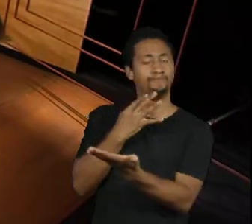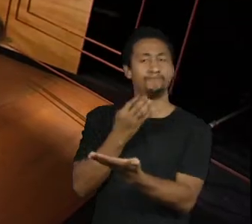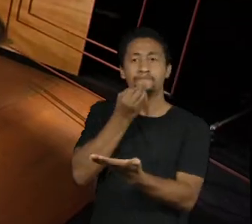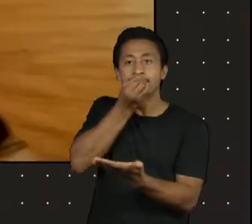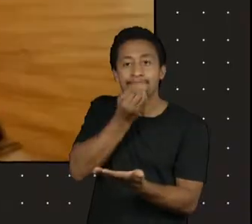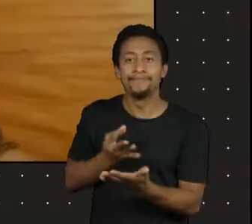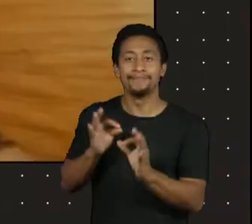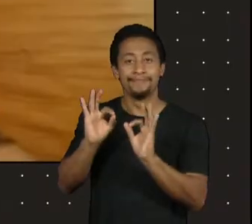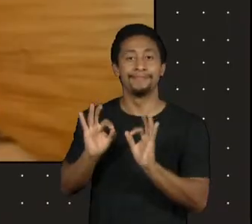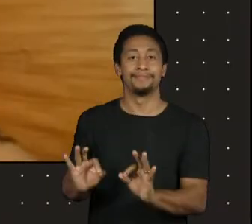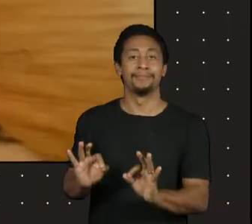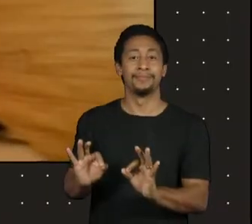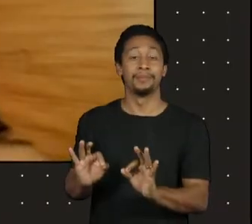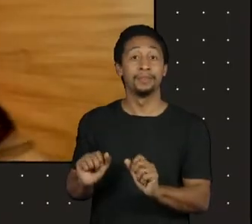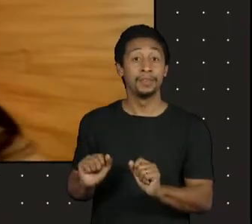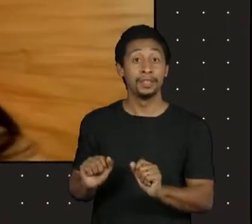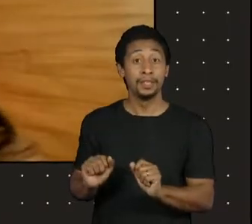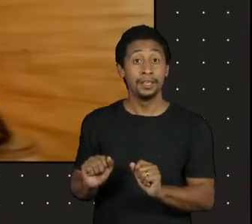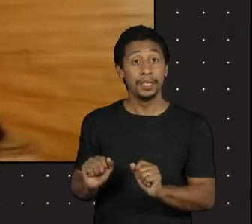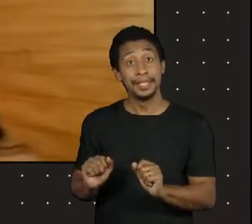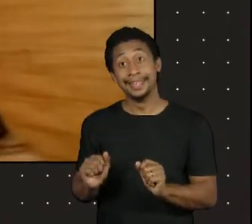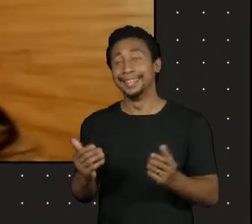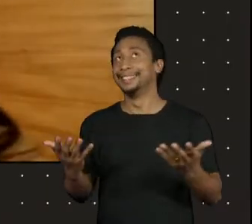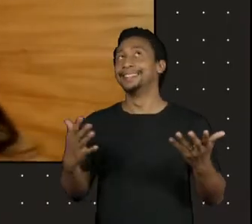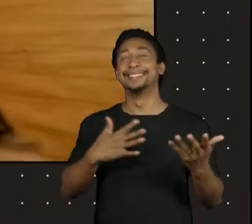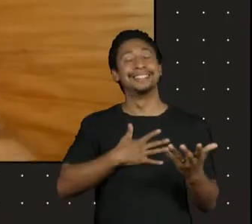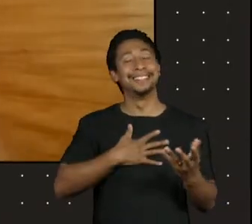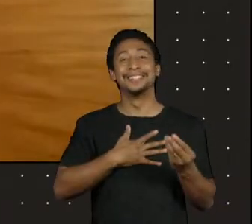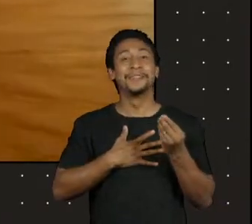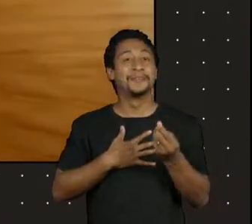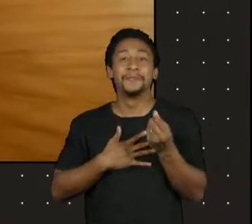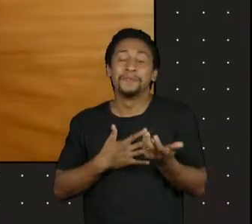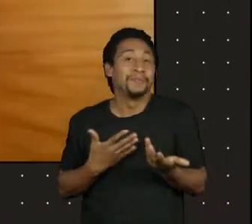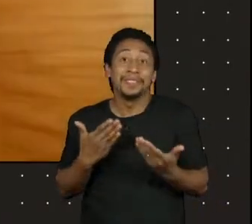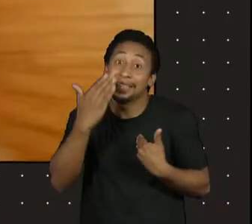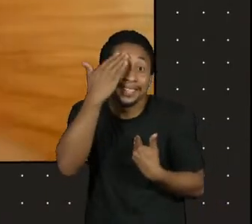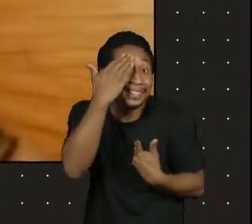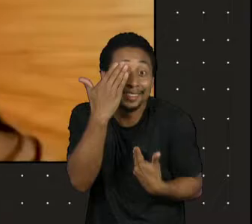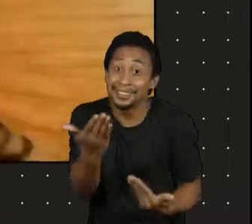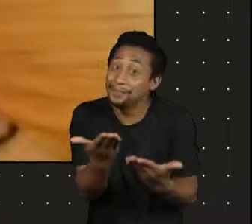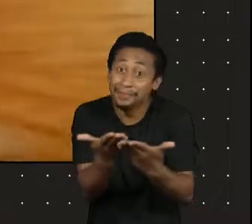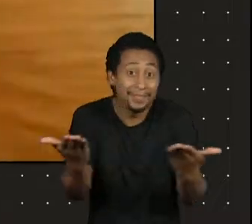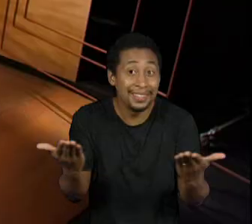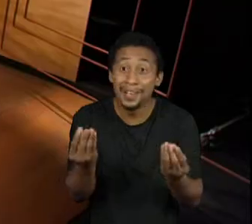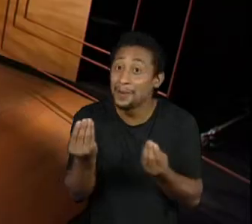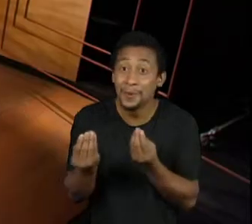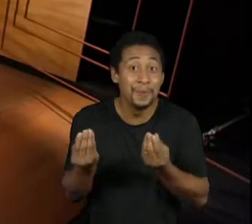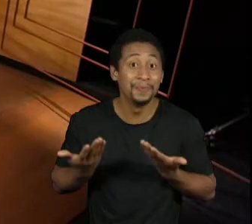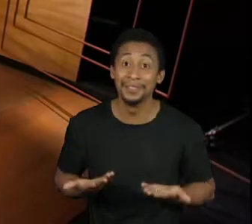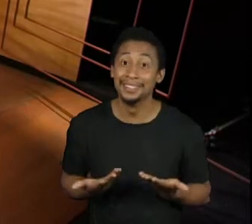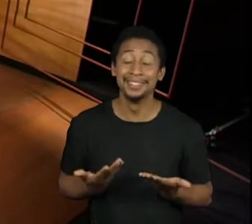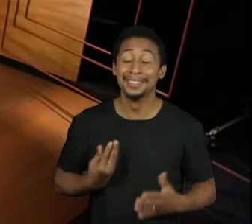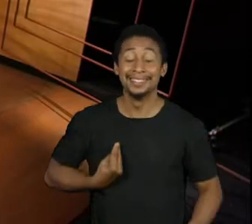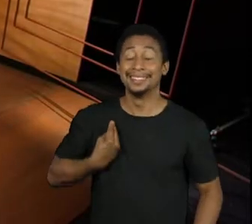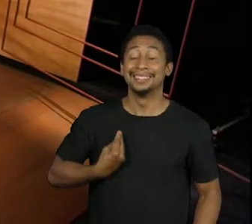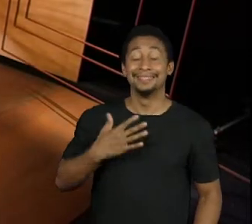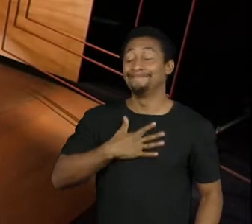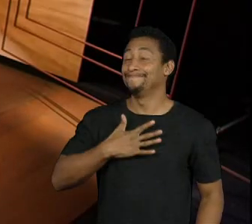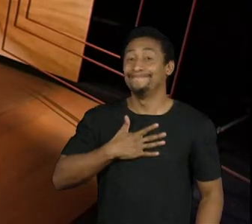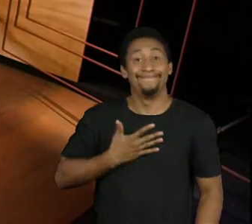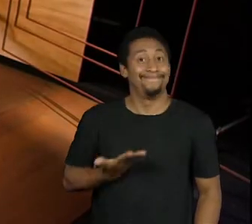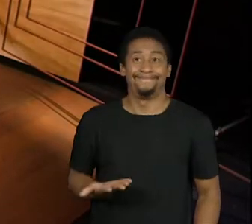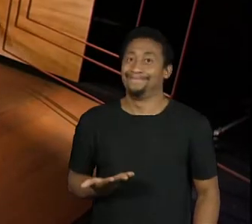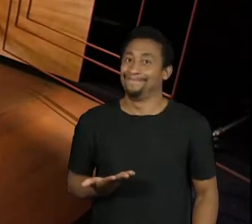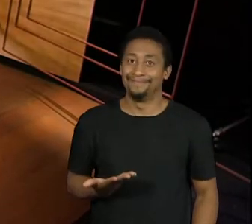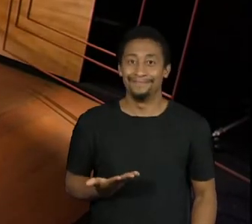vida. E... Ai, Dê, queria muito agradecer você por você ter existido para mim.